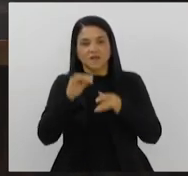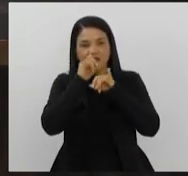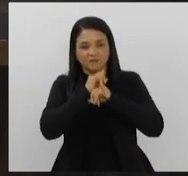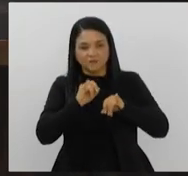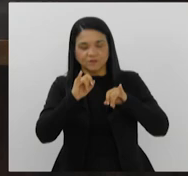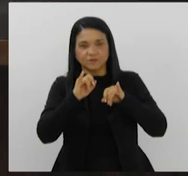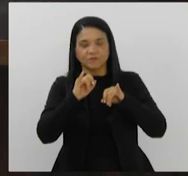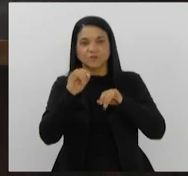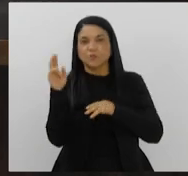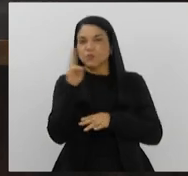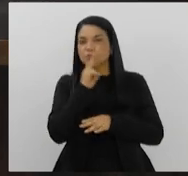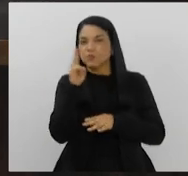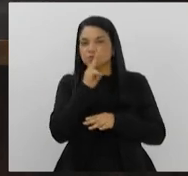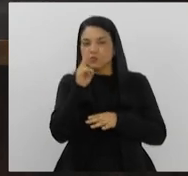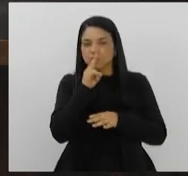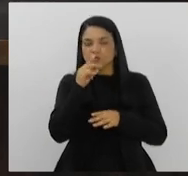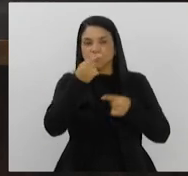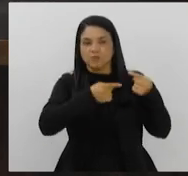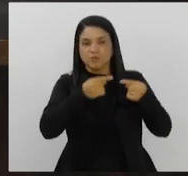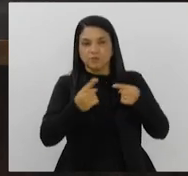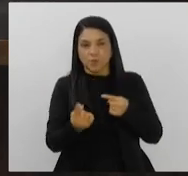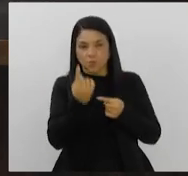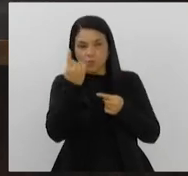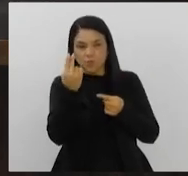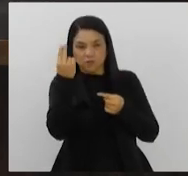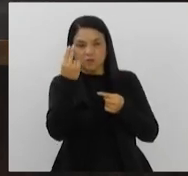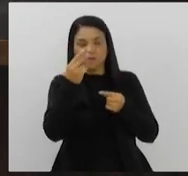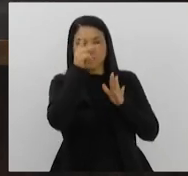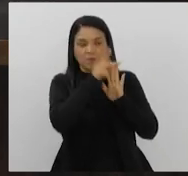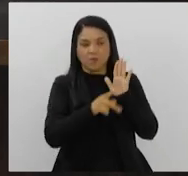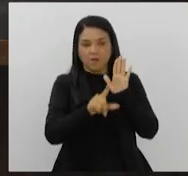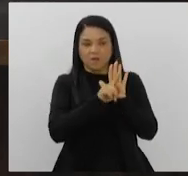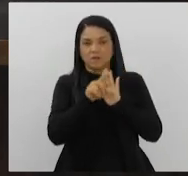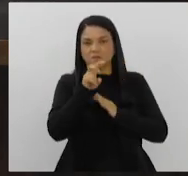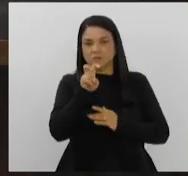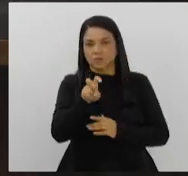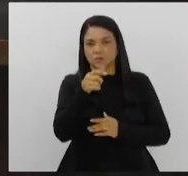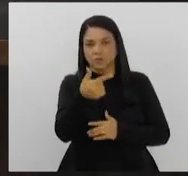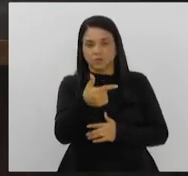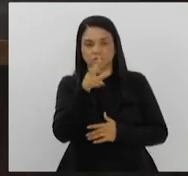Anuncio, em regime de urgência, em discussão única, projeto de lei